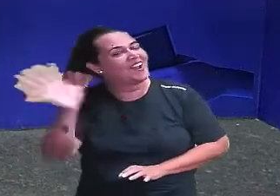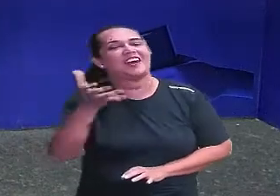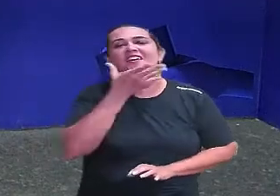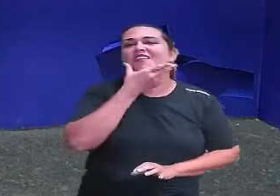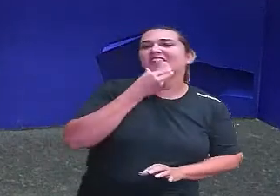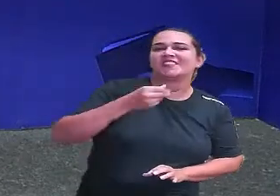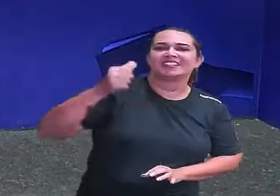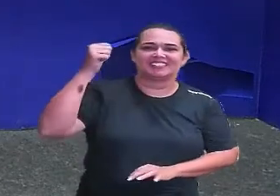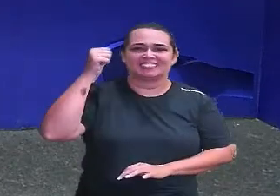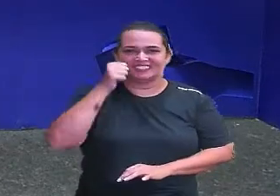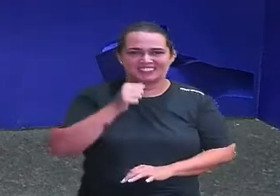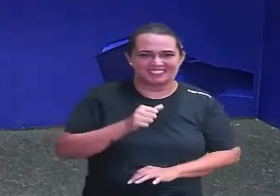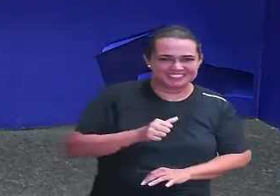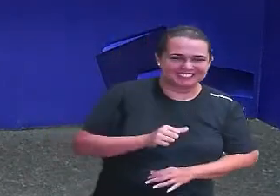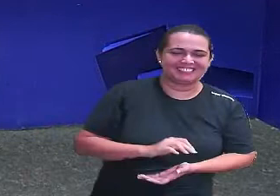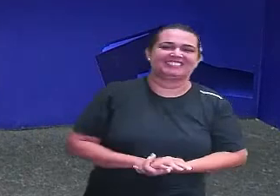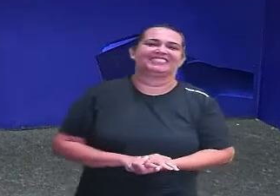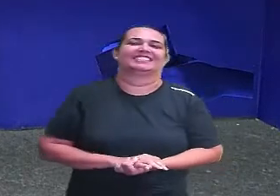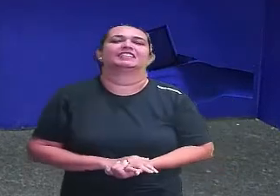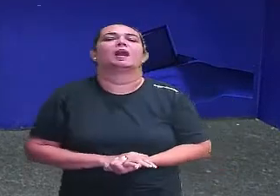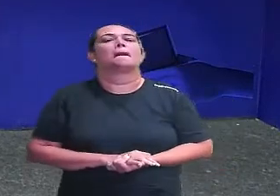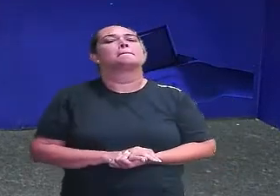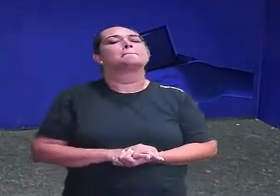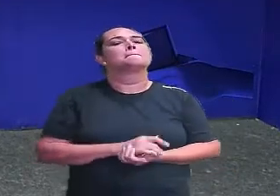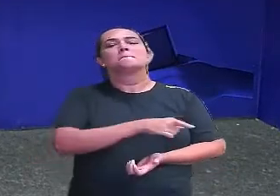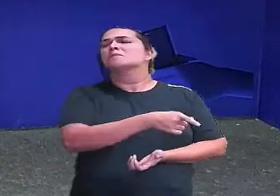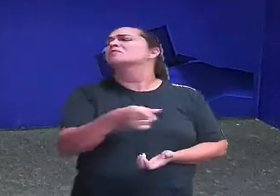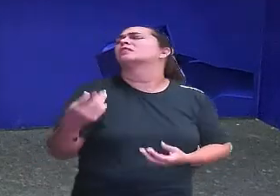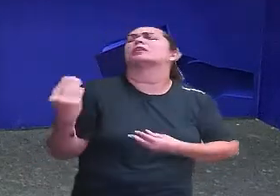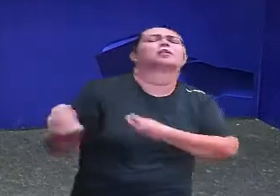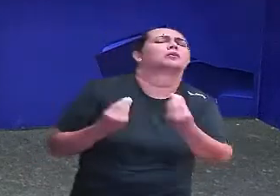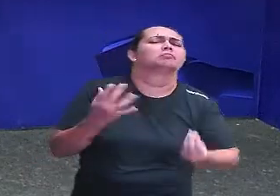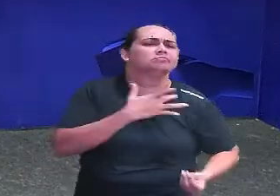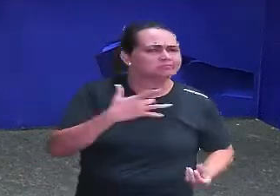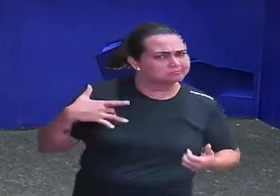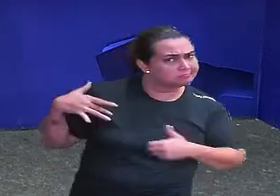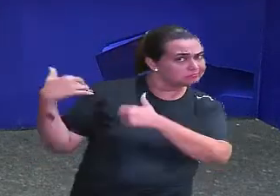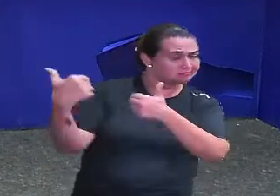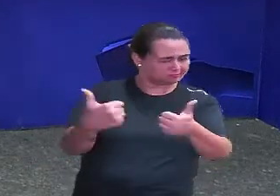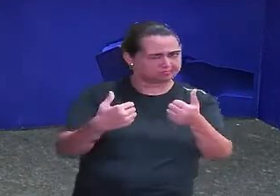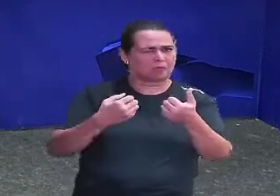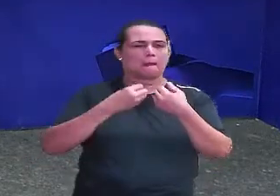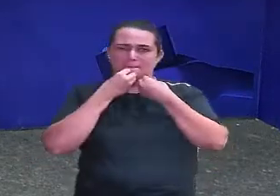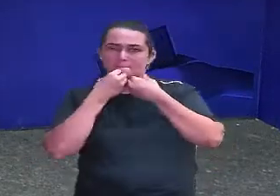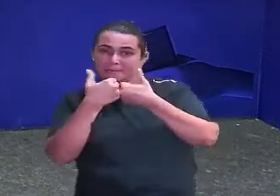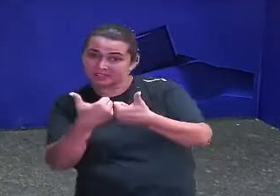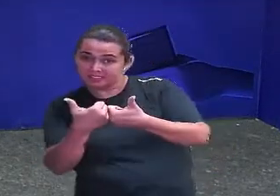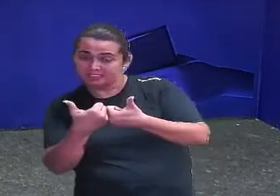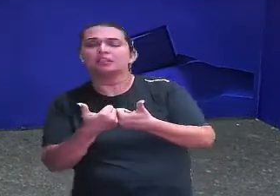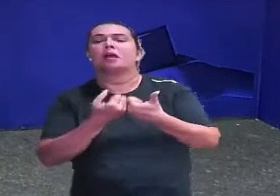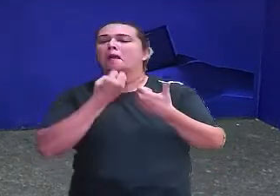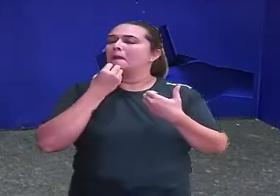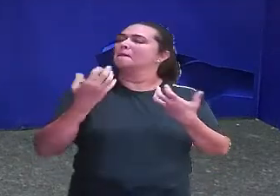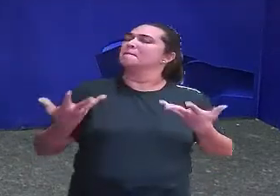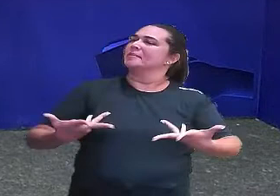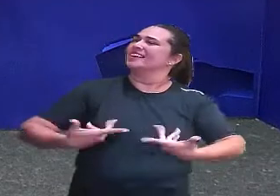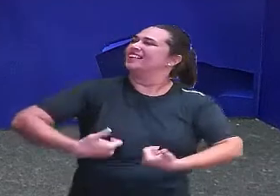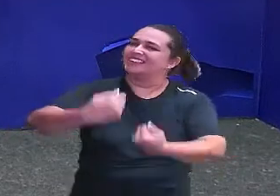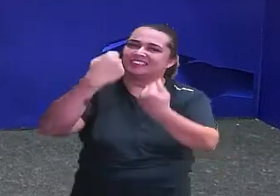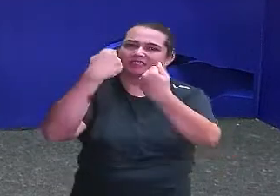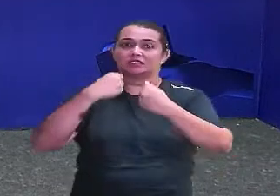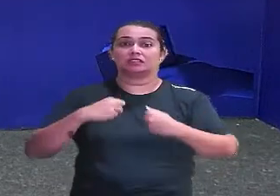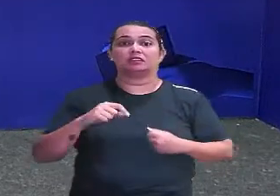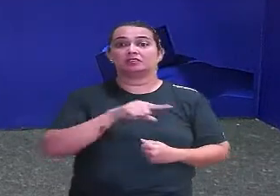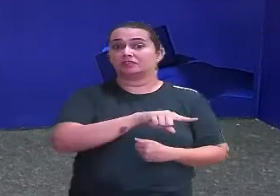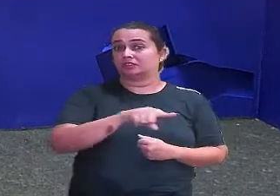boys and girls! Olá, meninos e meninas! Como é que vocês estão? Bem? Isso é maravilhoso! Então, ó,